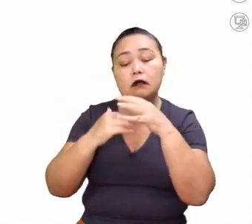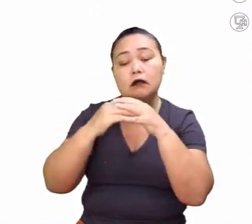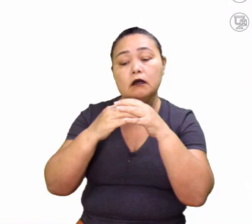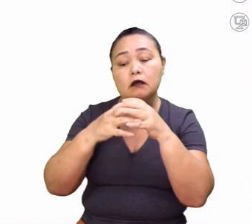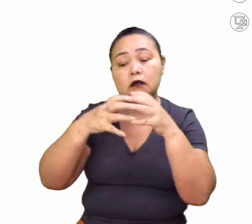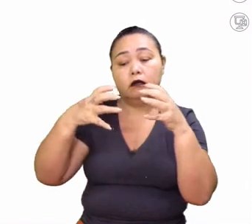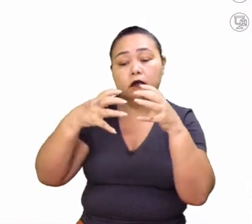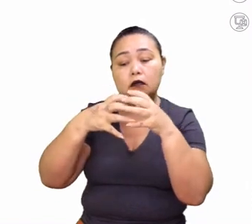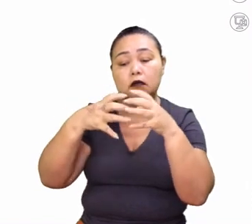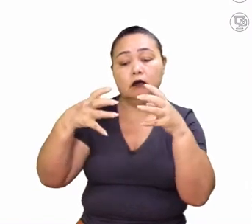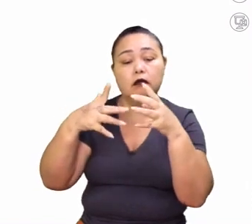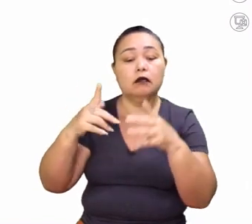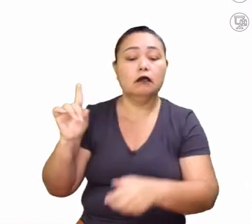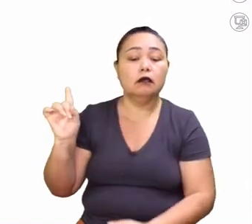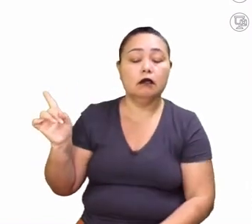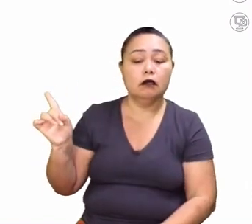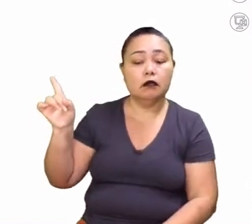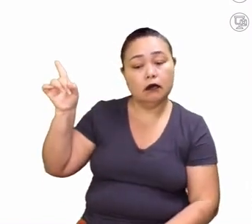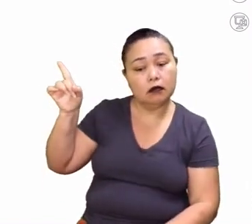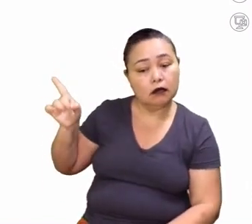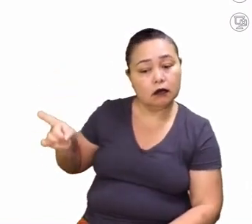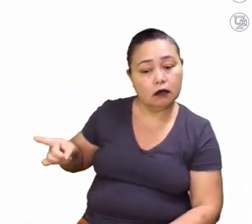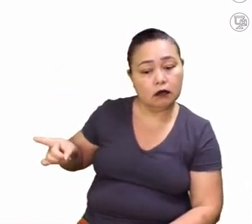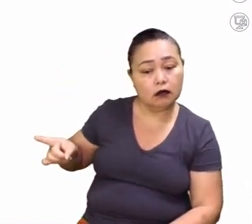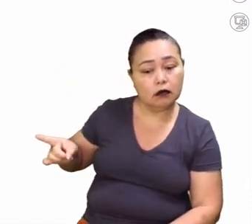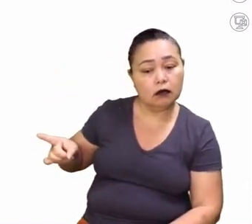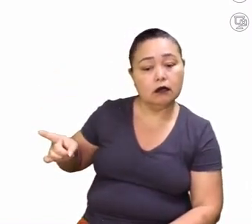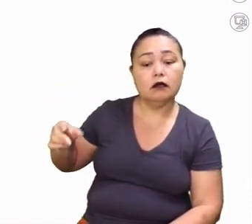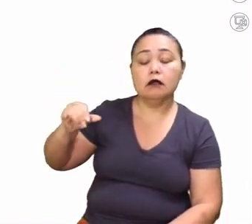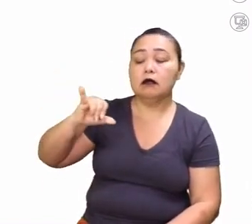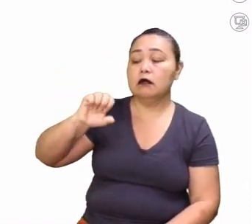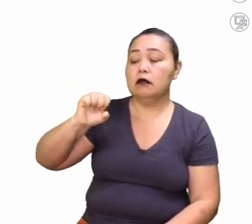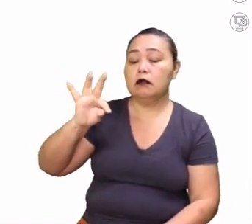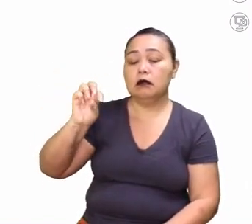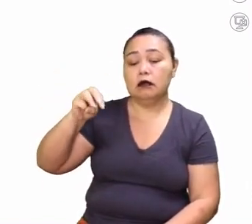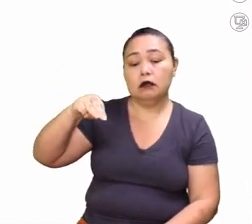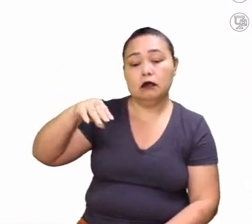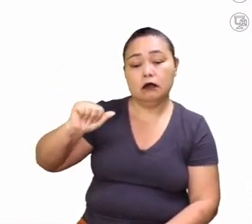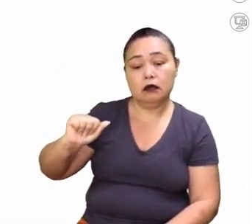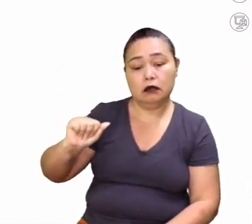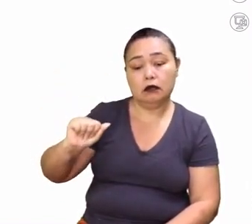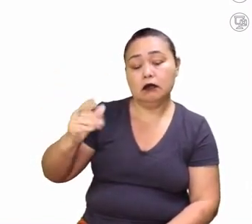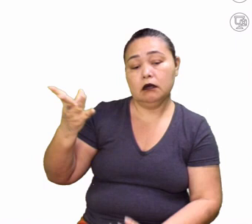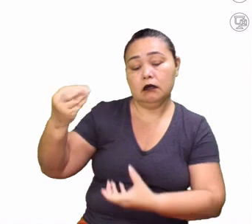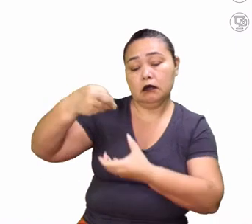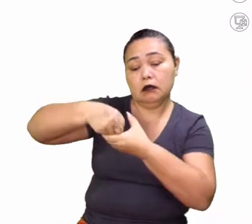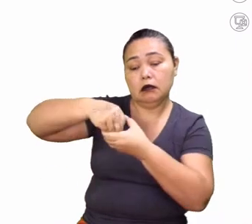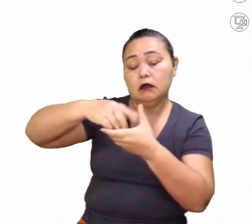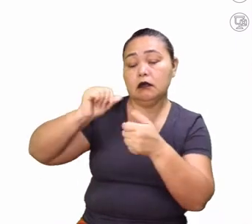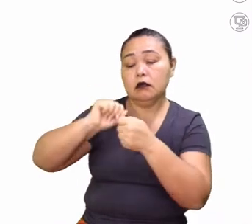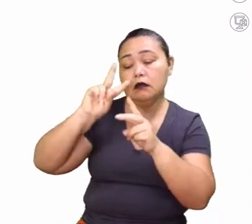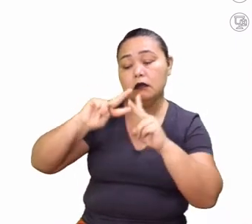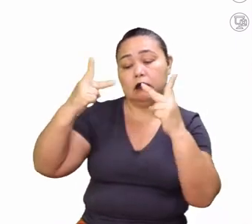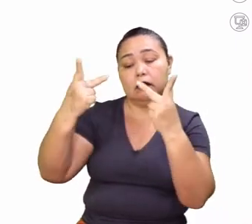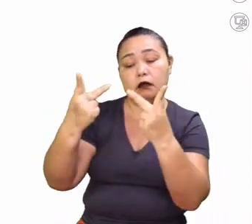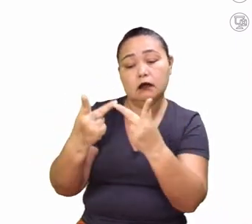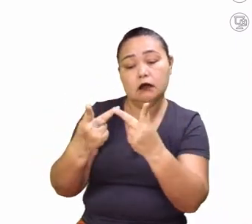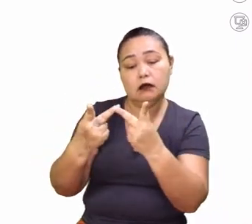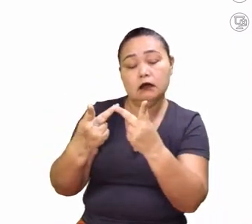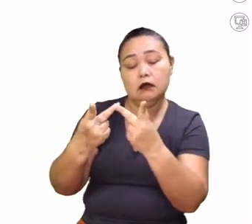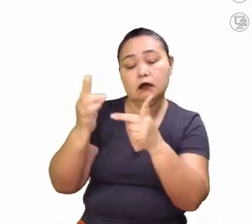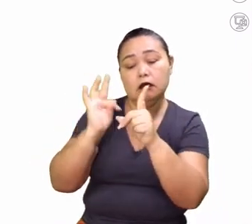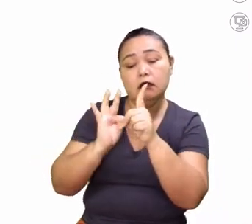aumentam Ok olha aí ó uma isoterma nós temos os volumes né a pressão mudando ó olha